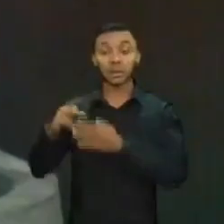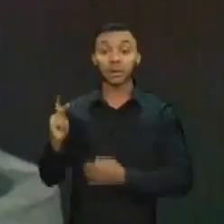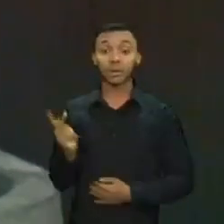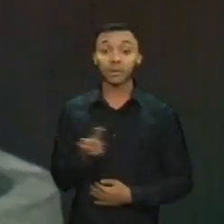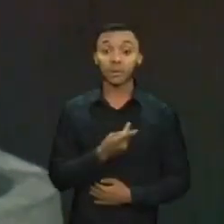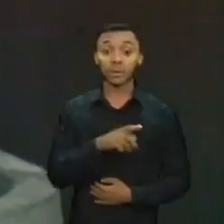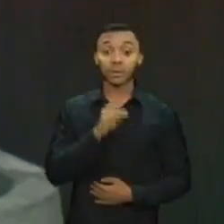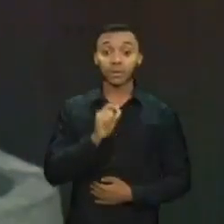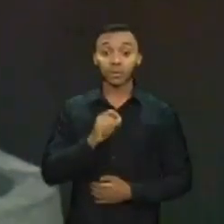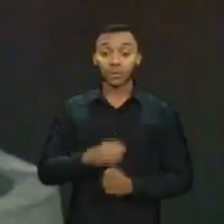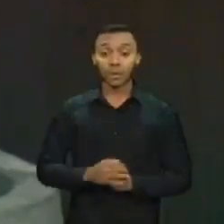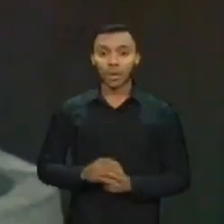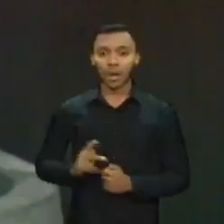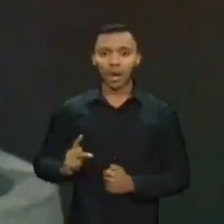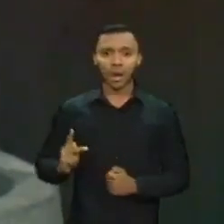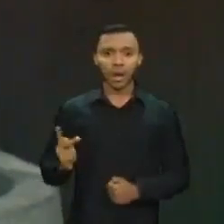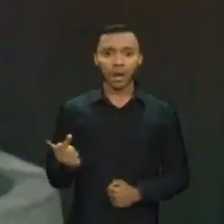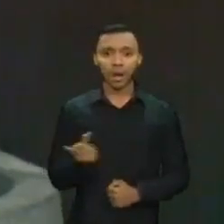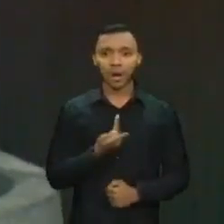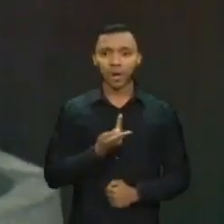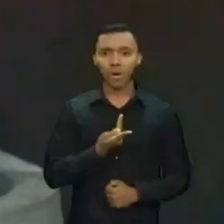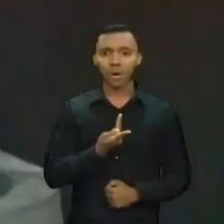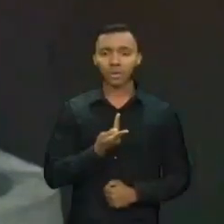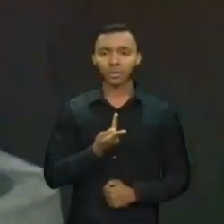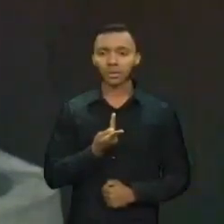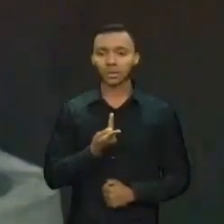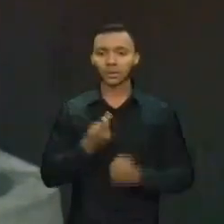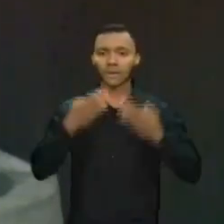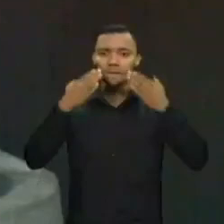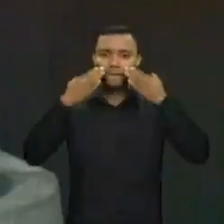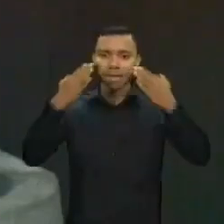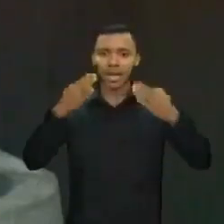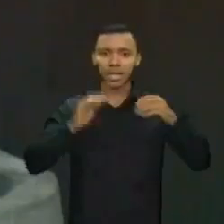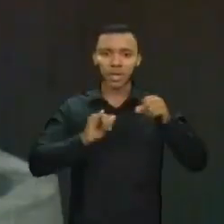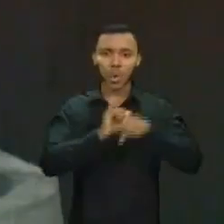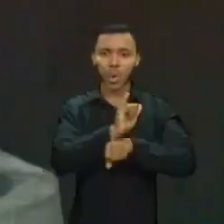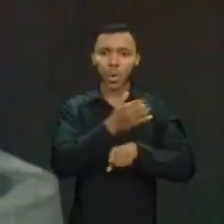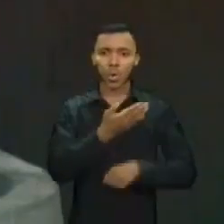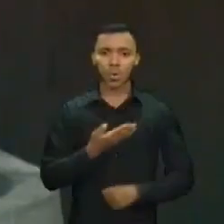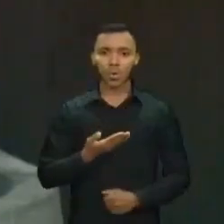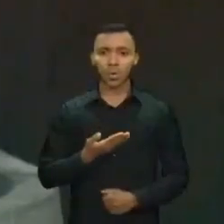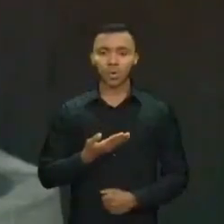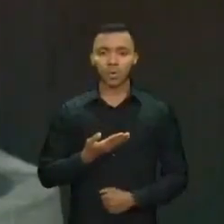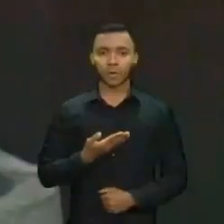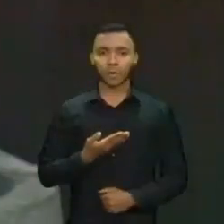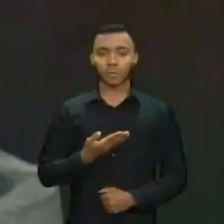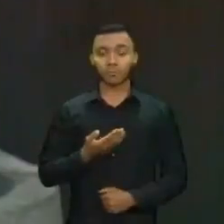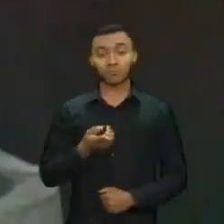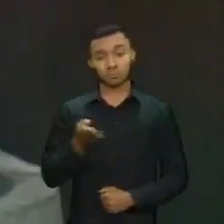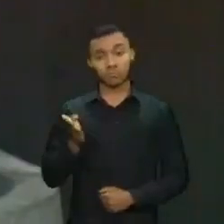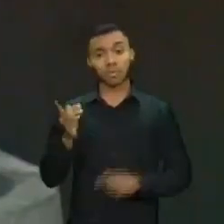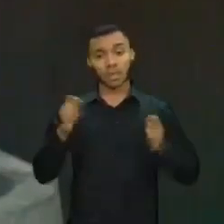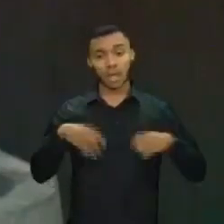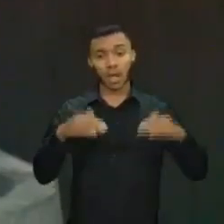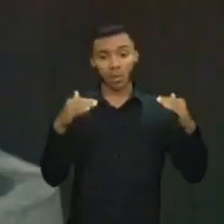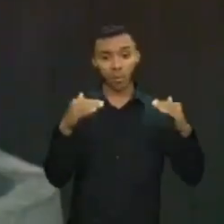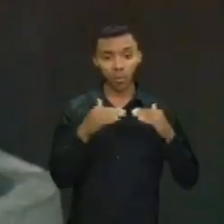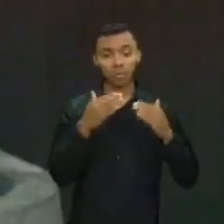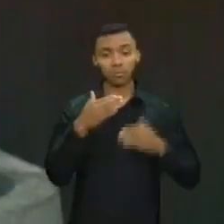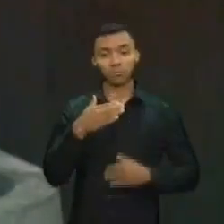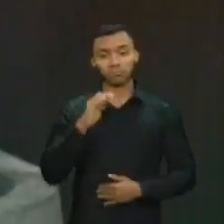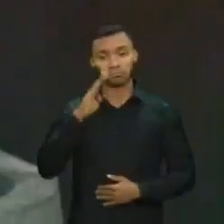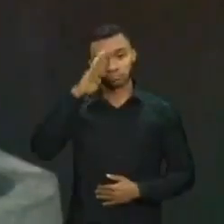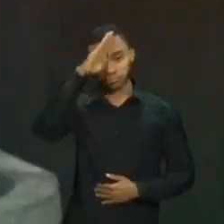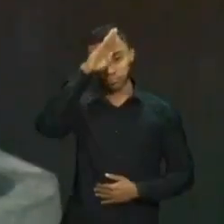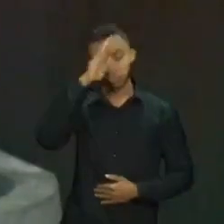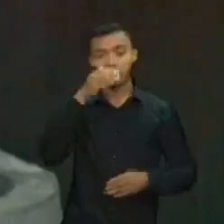explicitação do golpismo. Veja, você pode gostar do Bolsonaro, você pode ter votado nele, mas eu tenho certeza que você